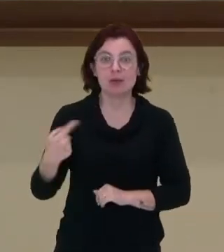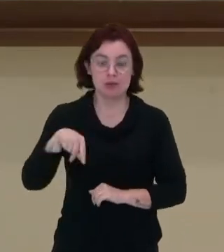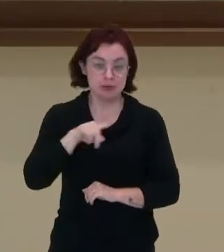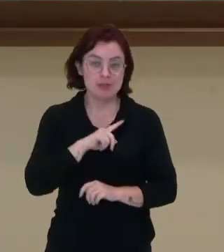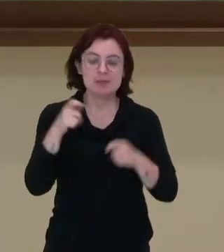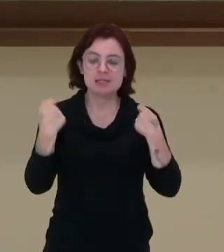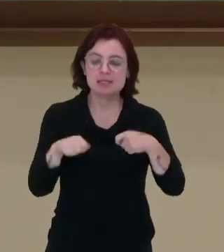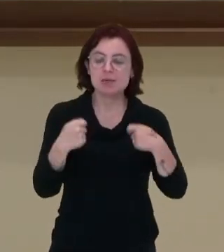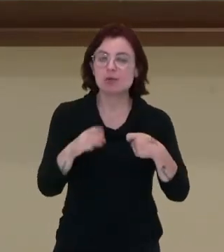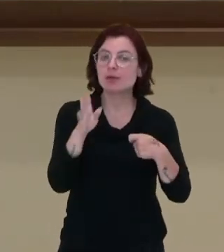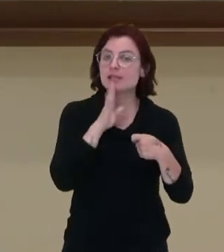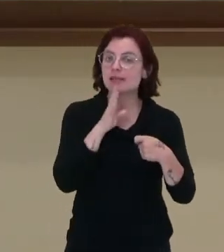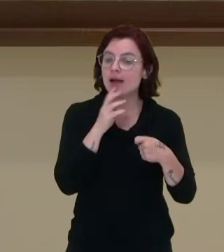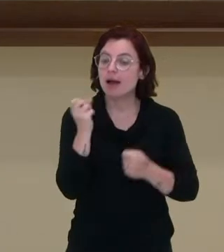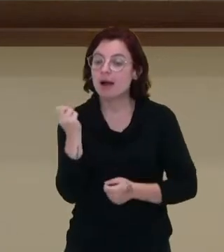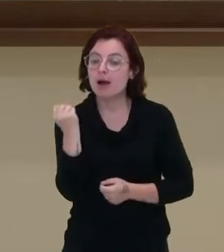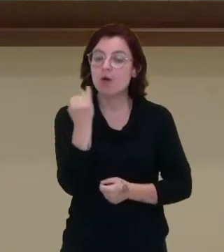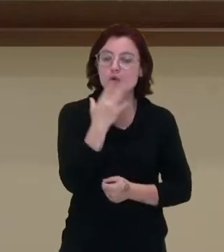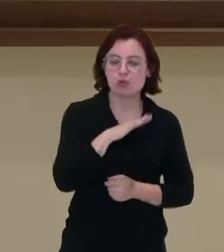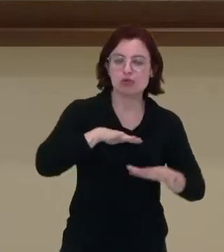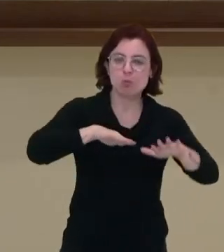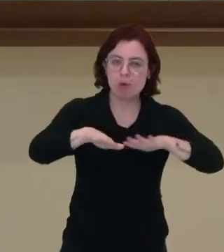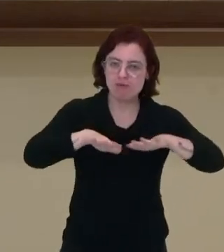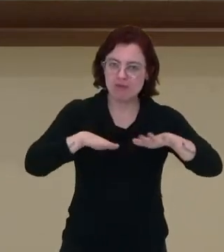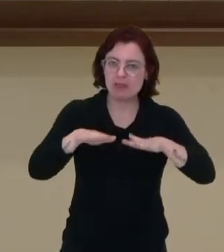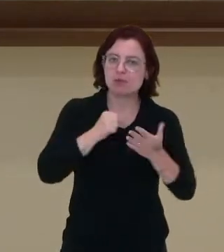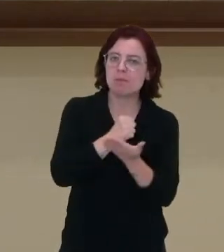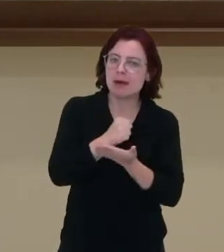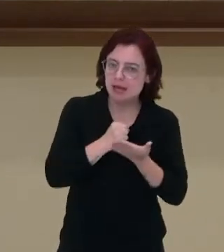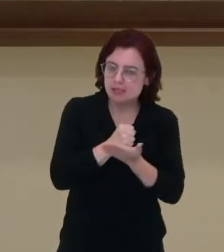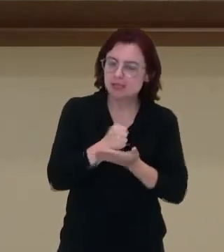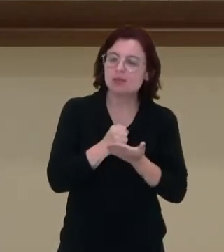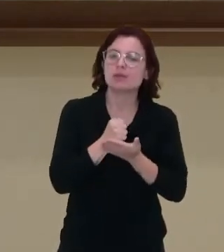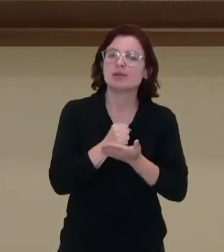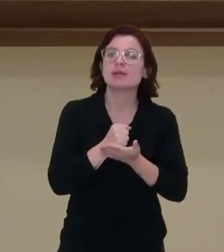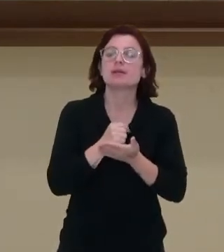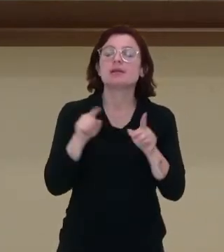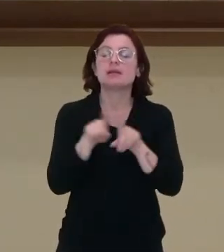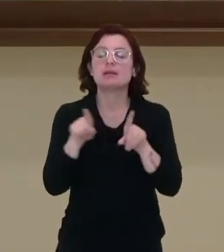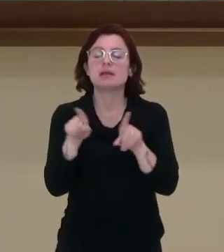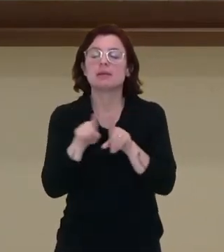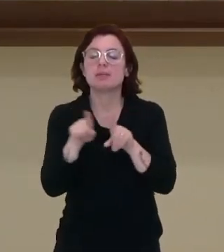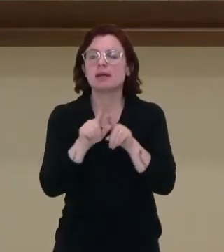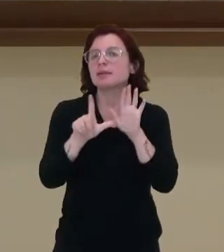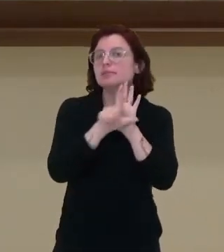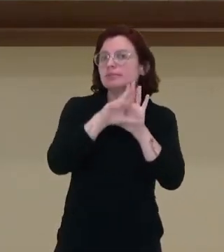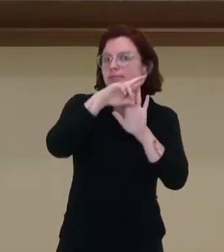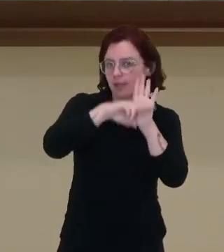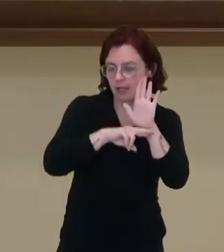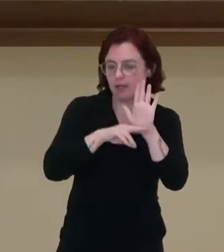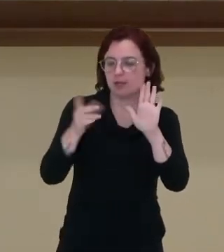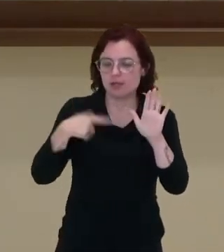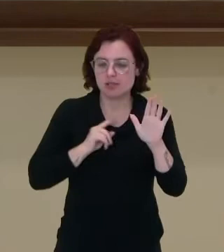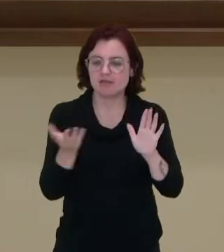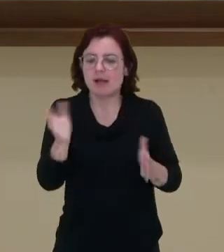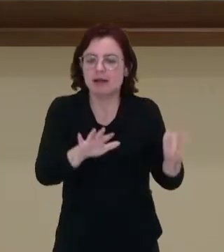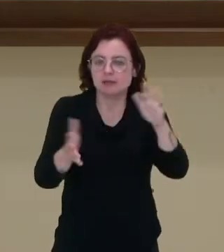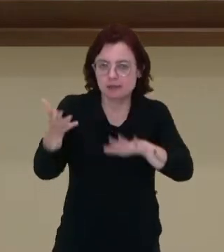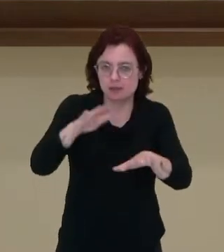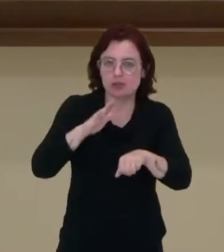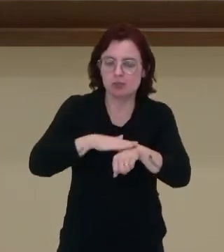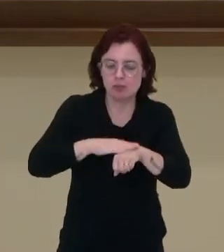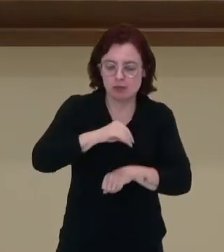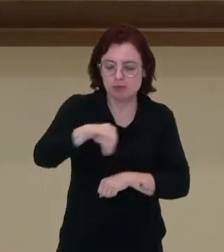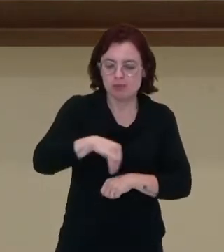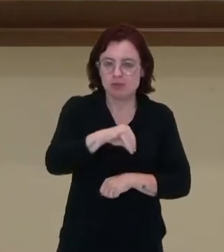que conhecer é alguns movimentos básicos e alguns princípios que daí você vai aplicando ao longo da